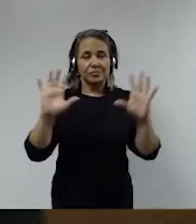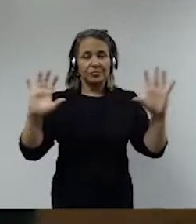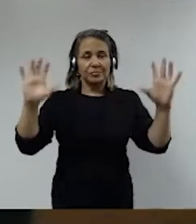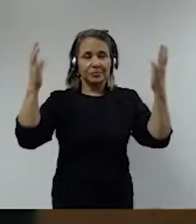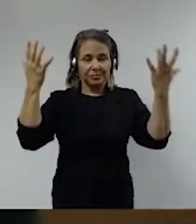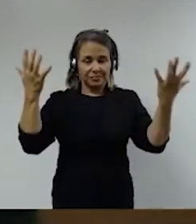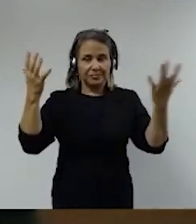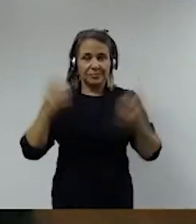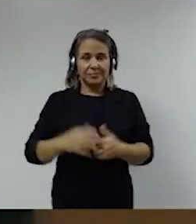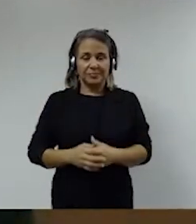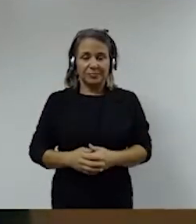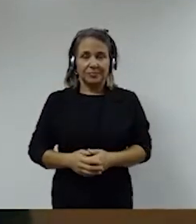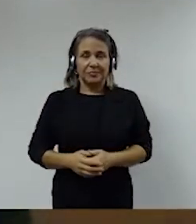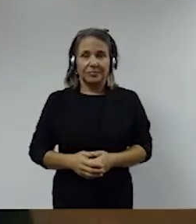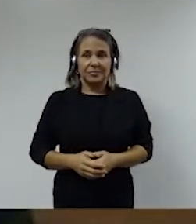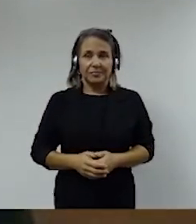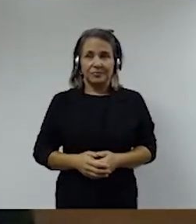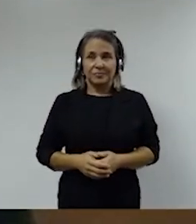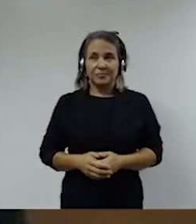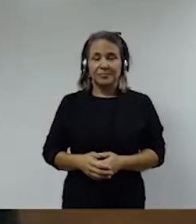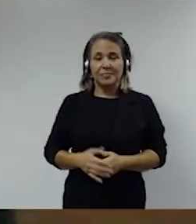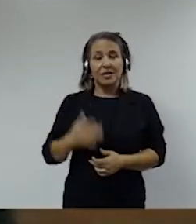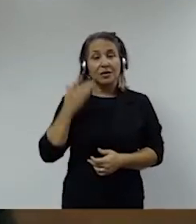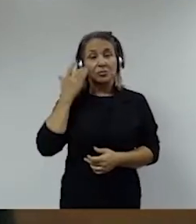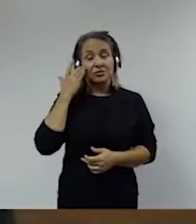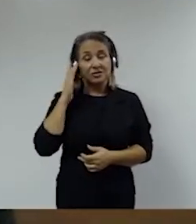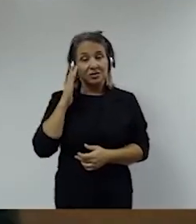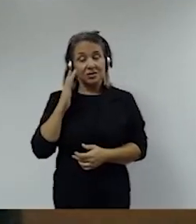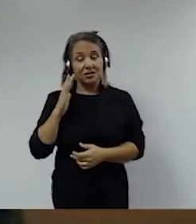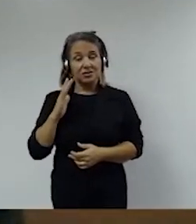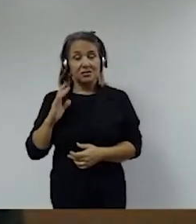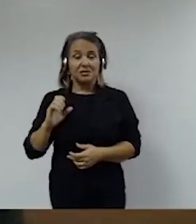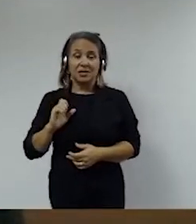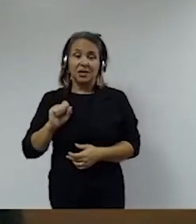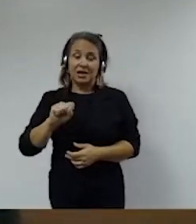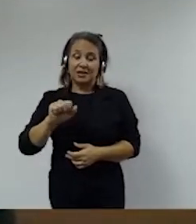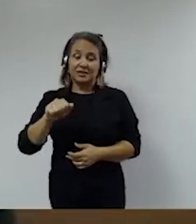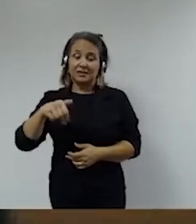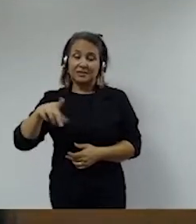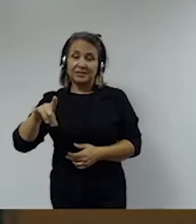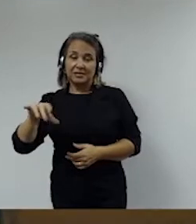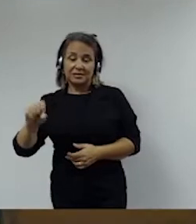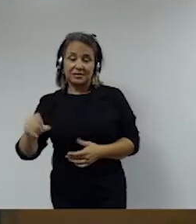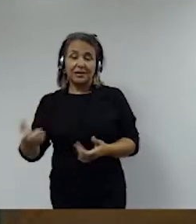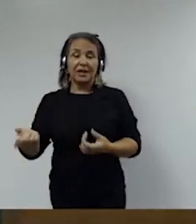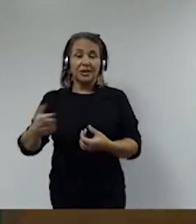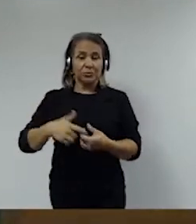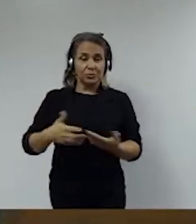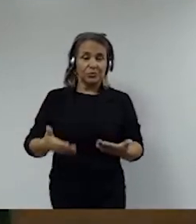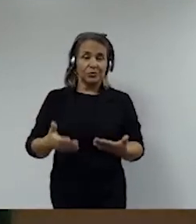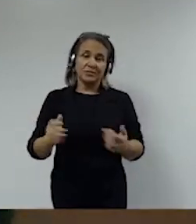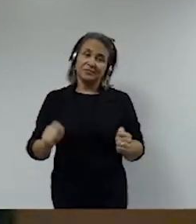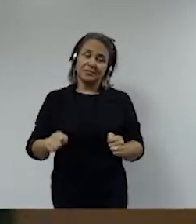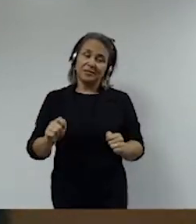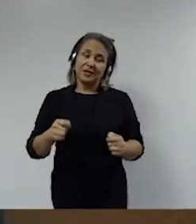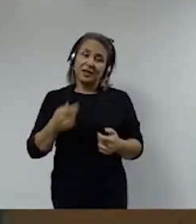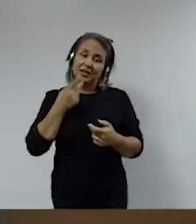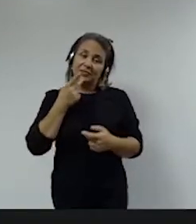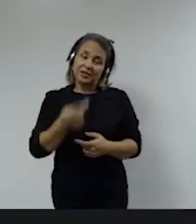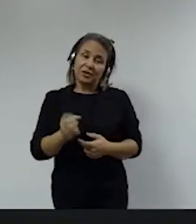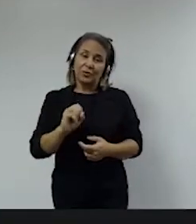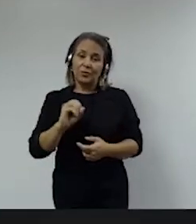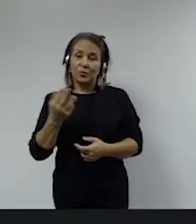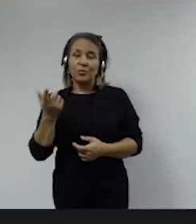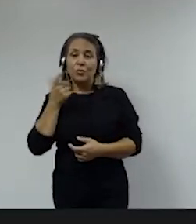evento e não sei se a Sandra agora que entrou, se ela quer falar algo ou se eu continuo.